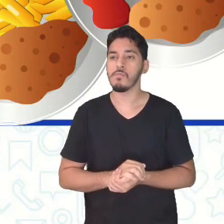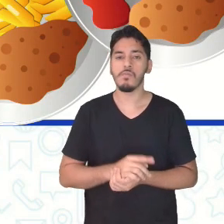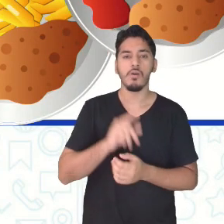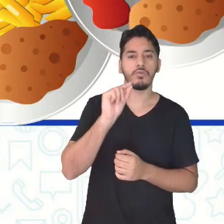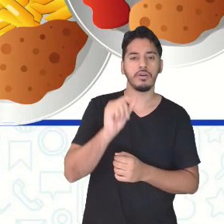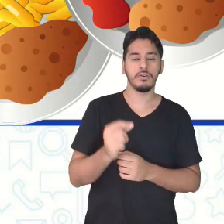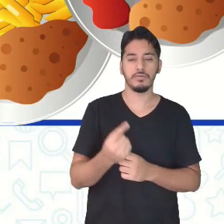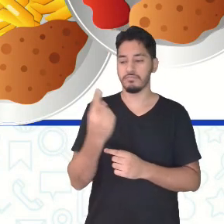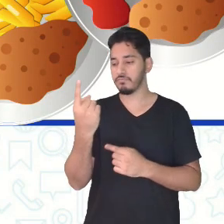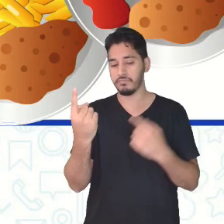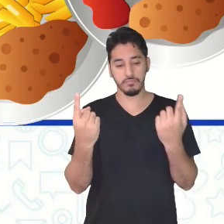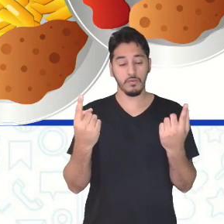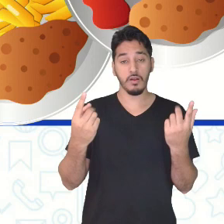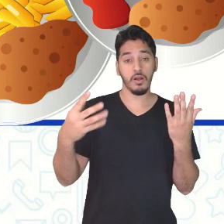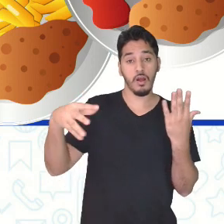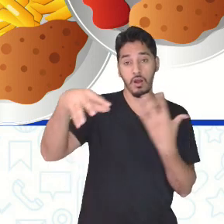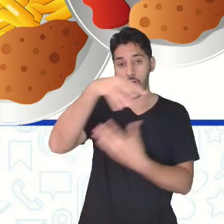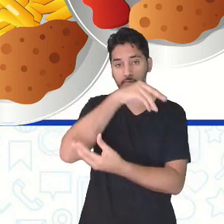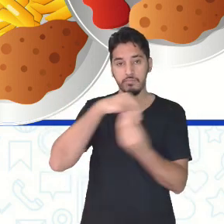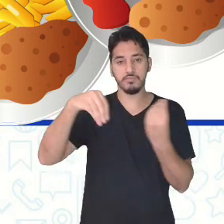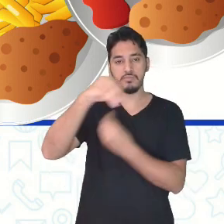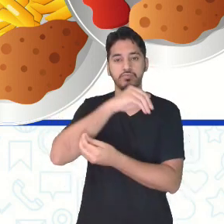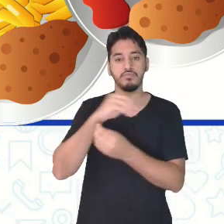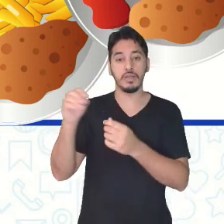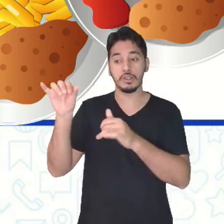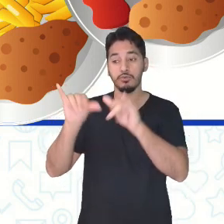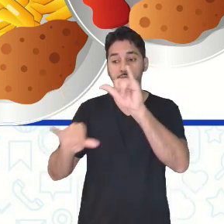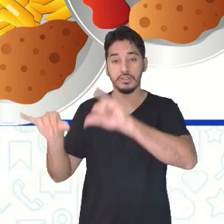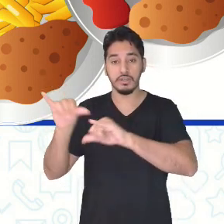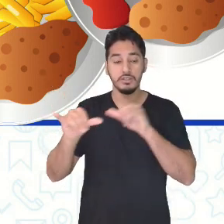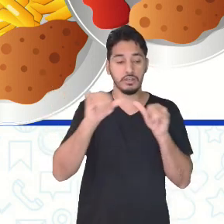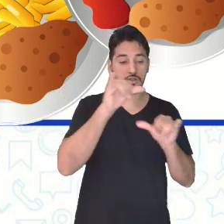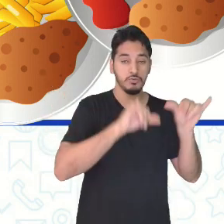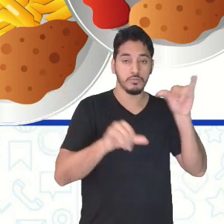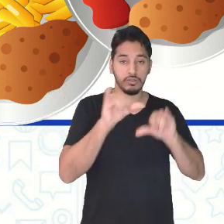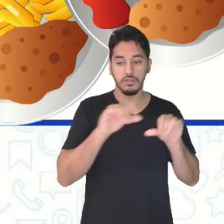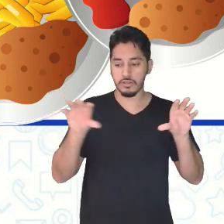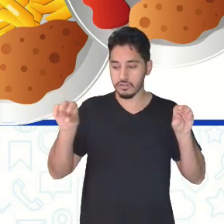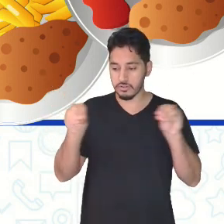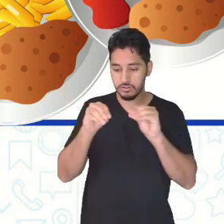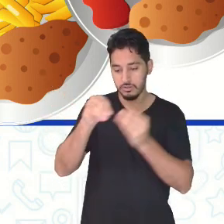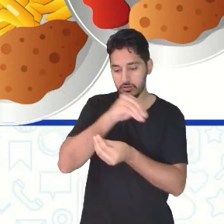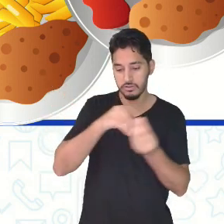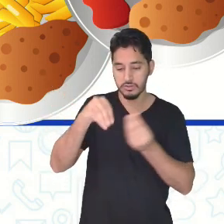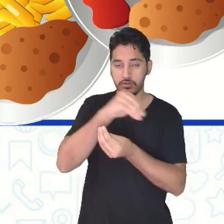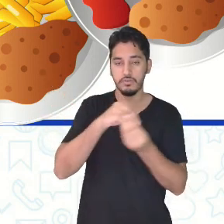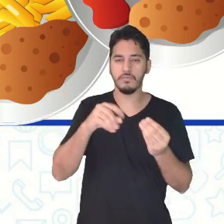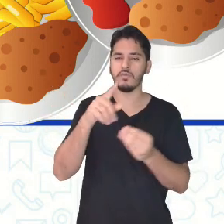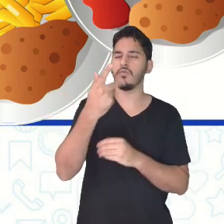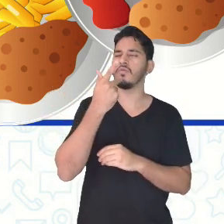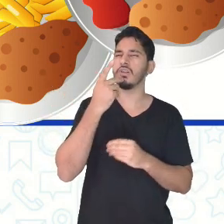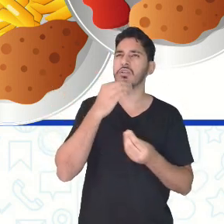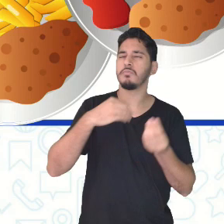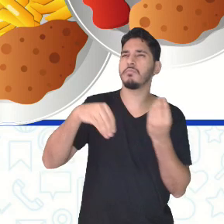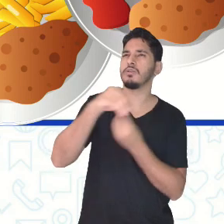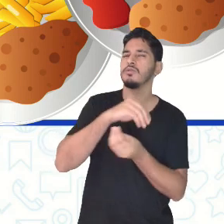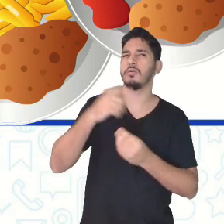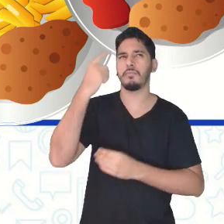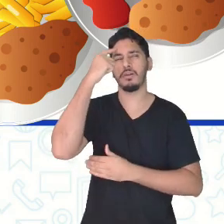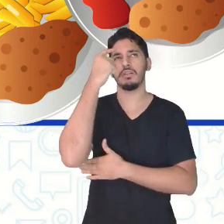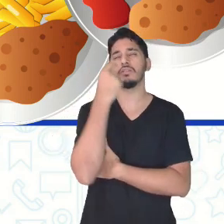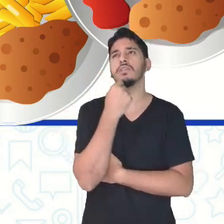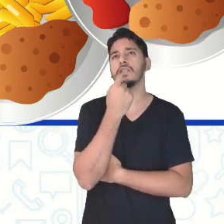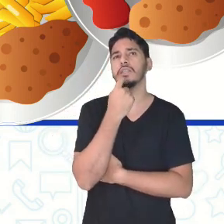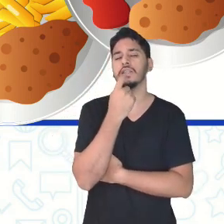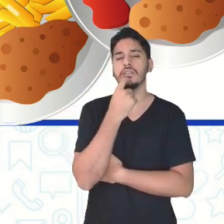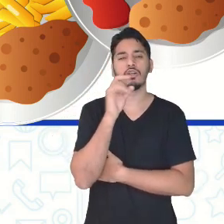simplesmente a união de duas ou mais substâncias. E essas substâncias são diferentes. Quando eu falo em mistura, muitas vezes a gente pensa só na